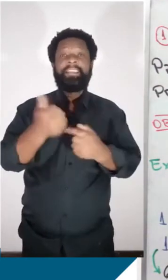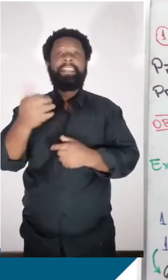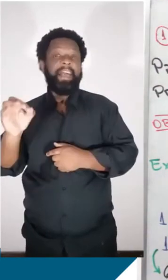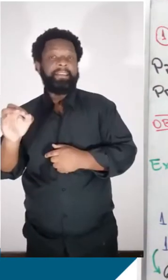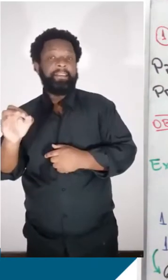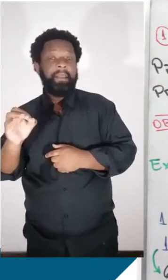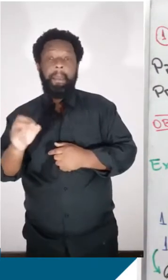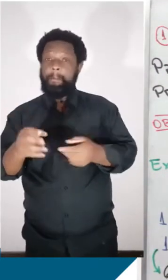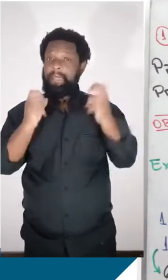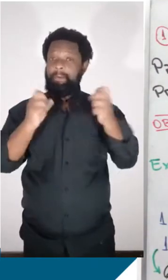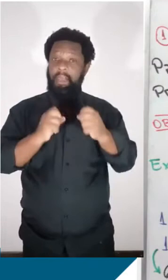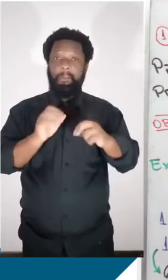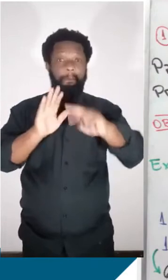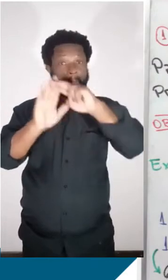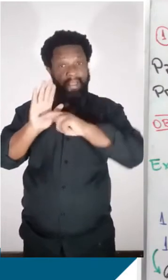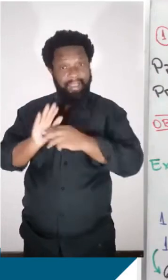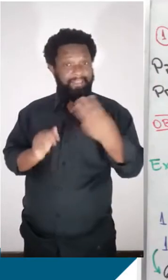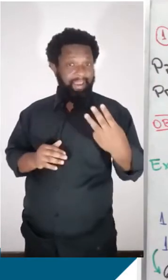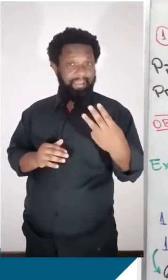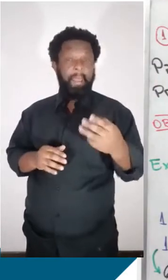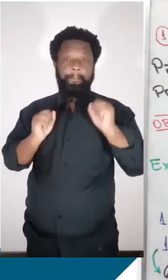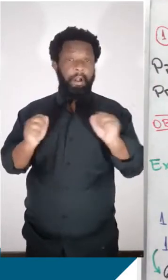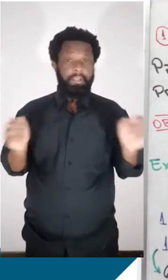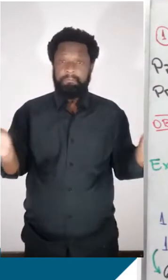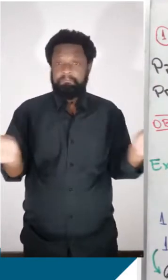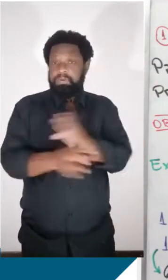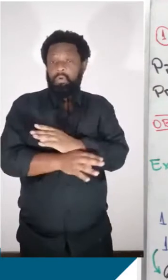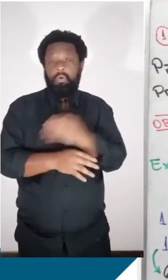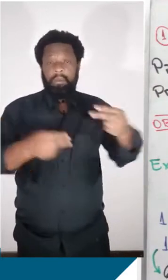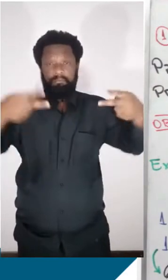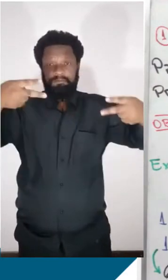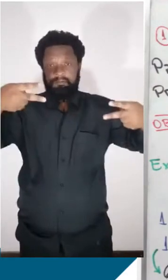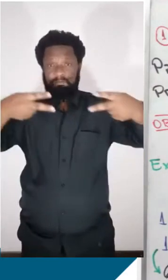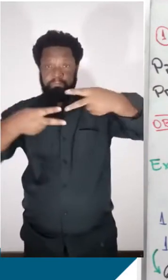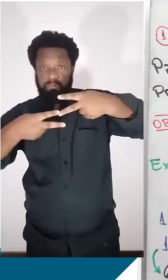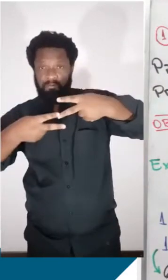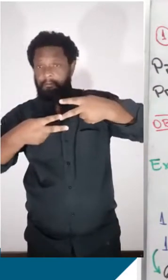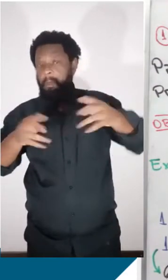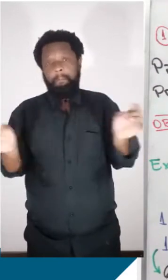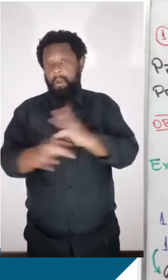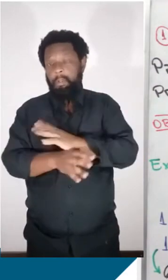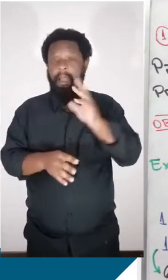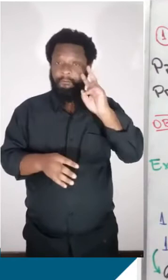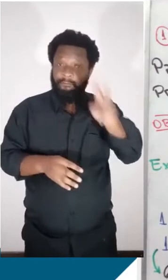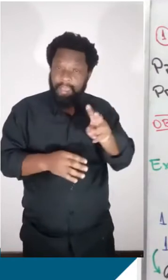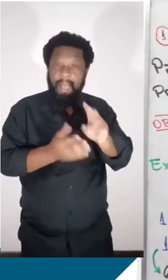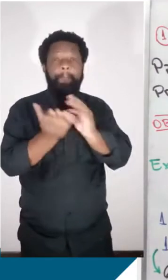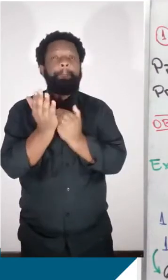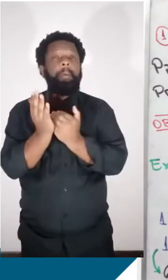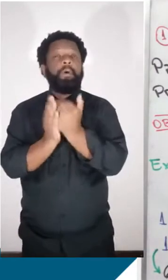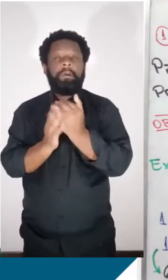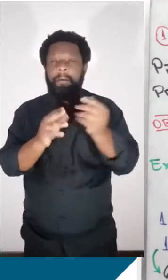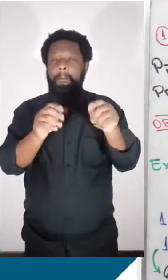10? Repara que isso aqui é uma regra de 3, né? Você poderia resolver multiplicando cruzado, tudo bem. Eu vou olhar as proporções para ficar mais